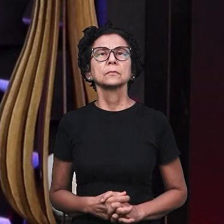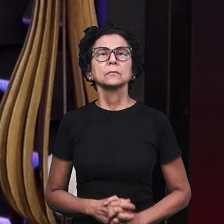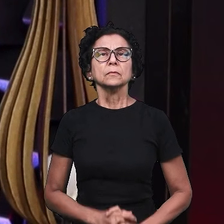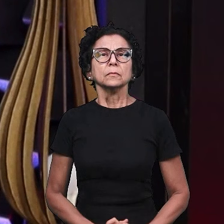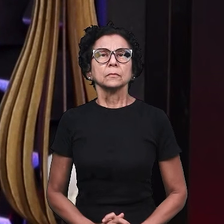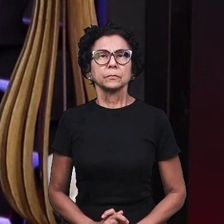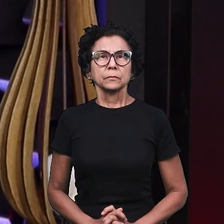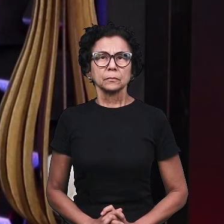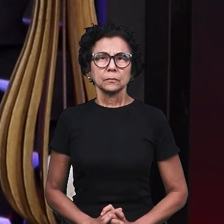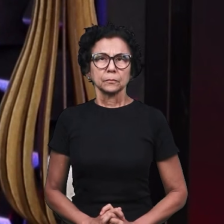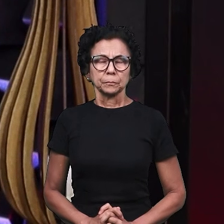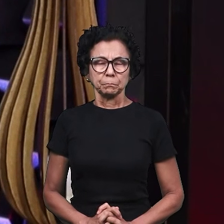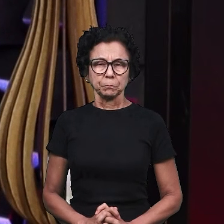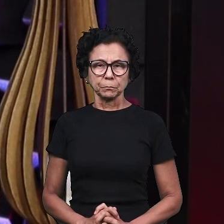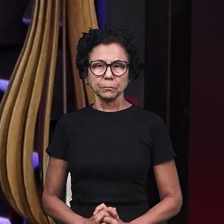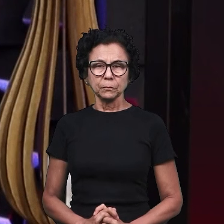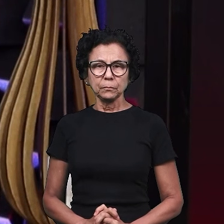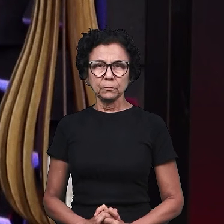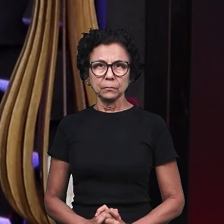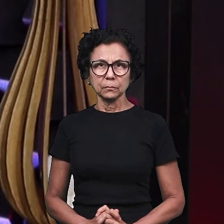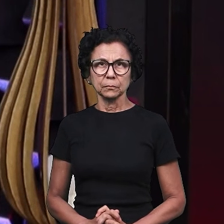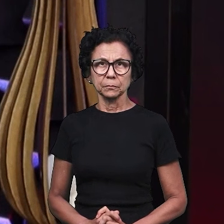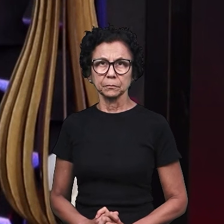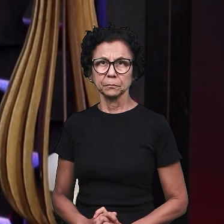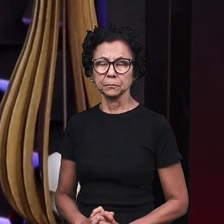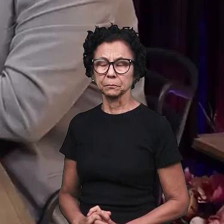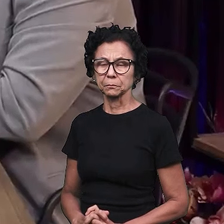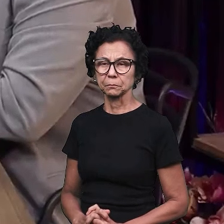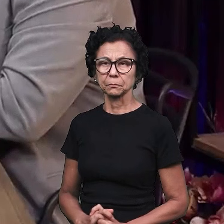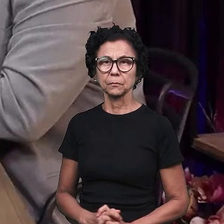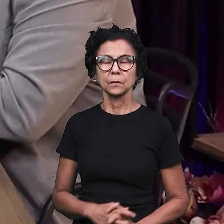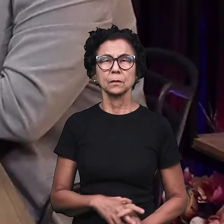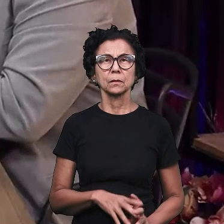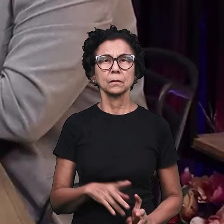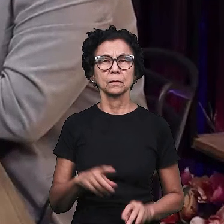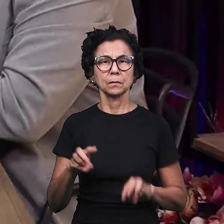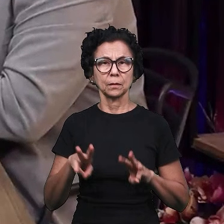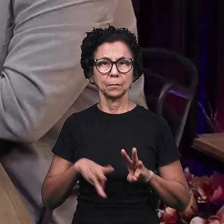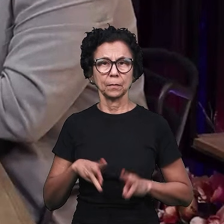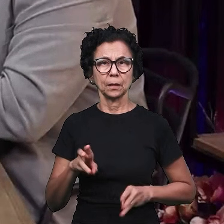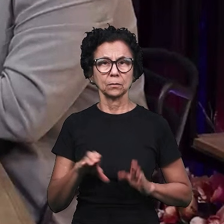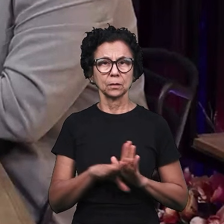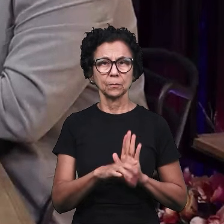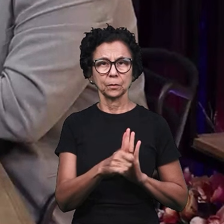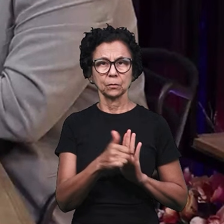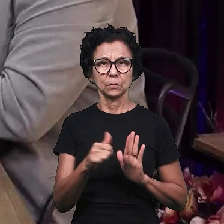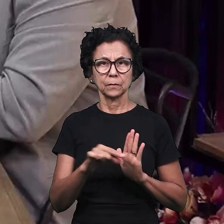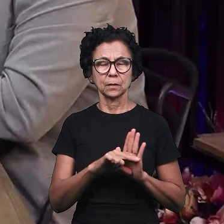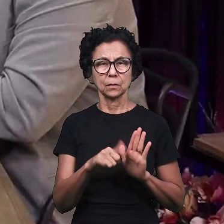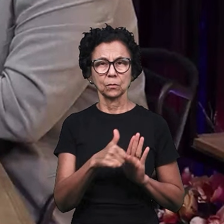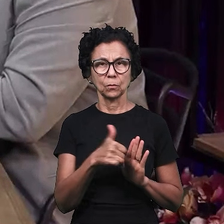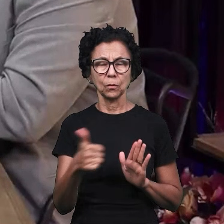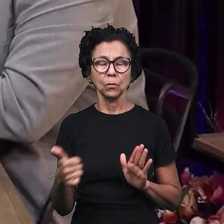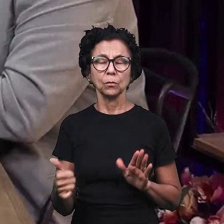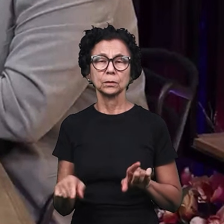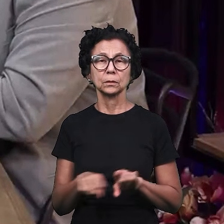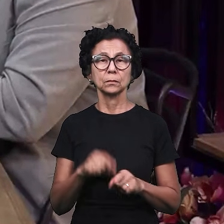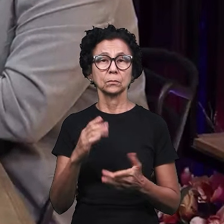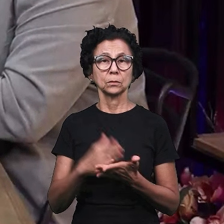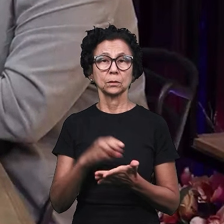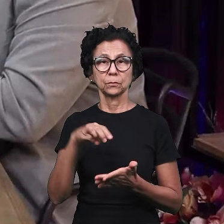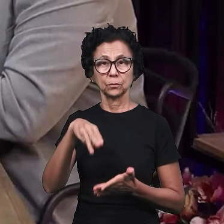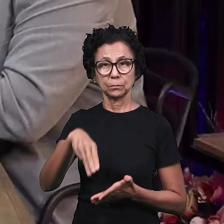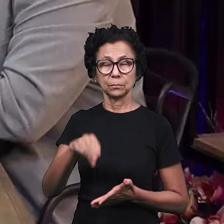passasse o próximo quadro, porque essa primeira cena desse segundo episódio, né, que está lá em Marcos 11:11,